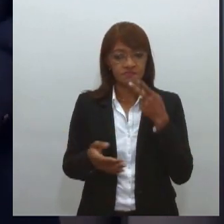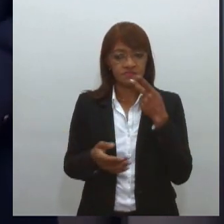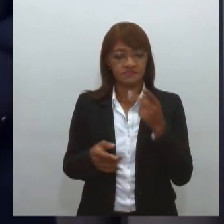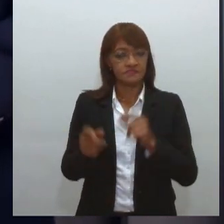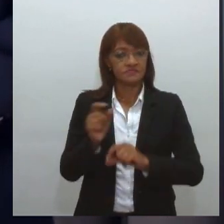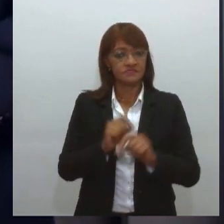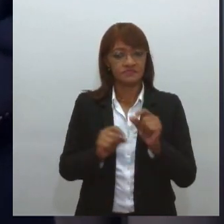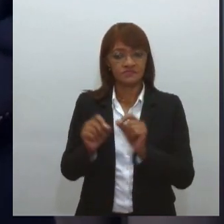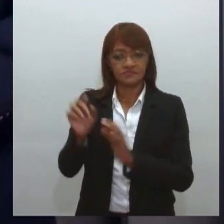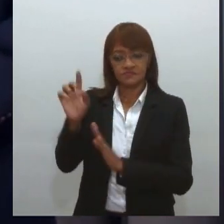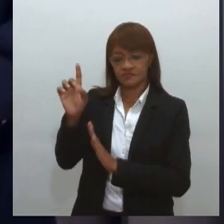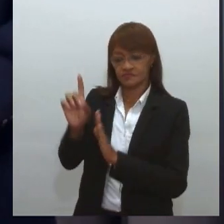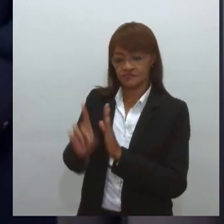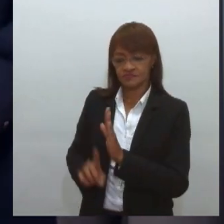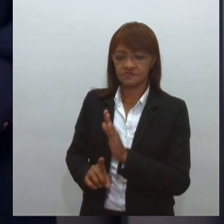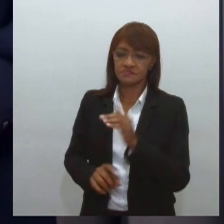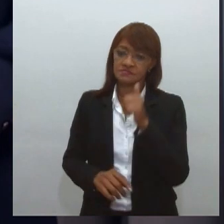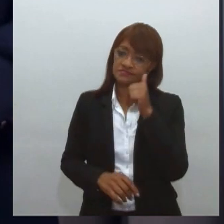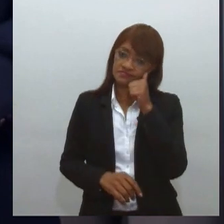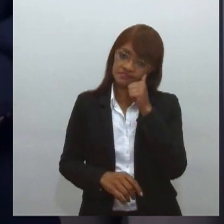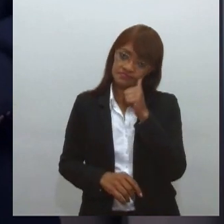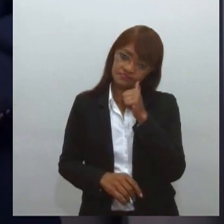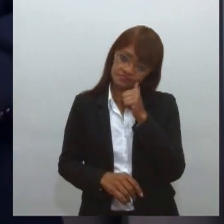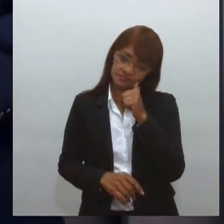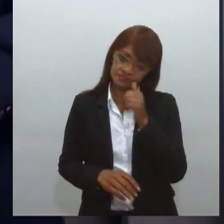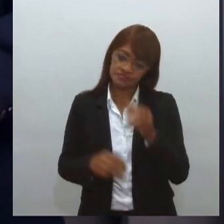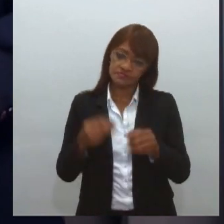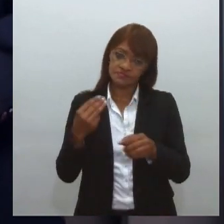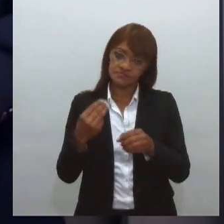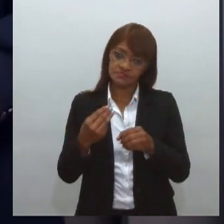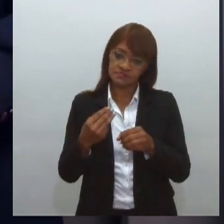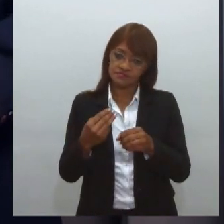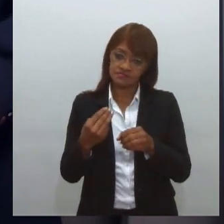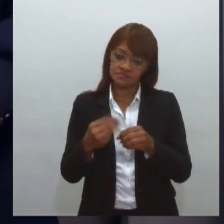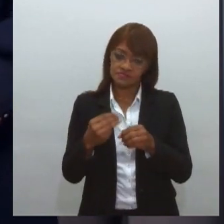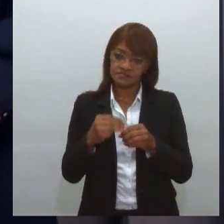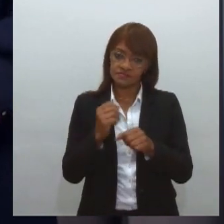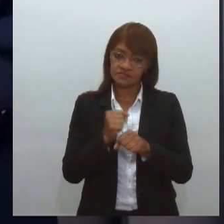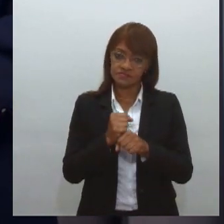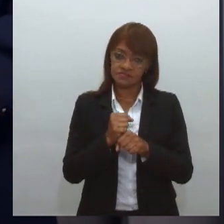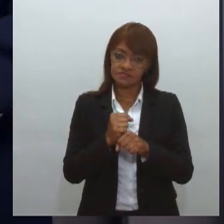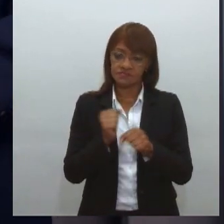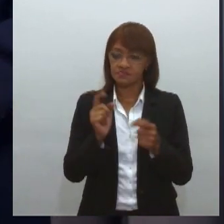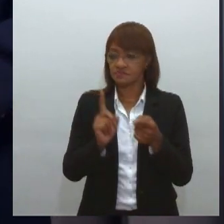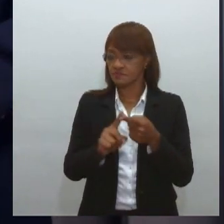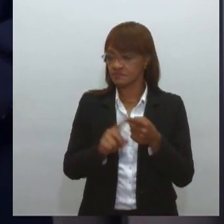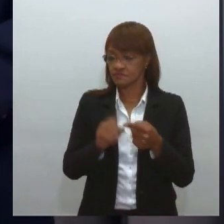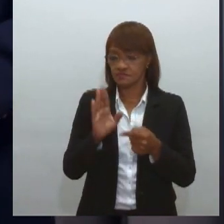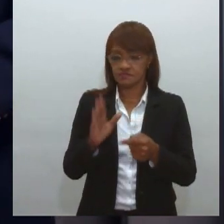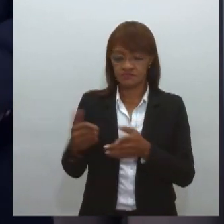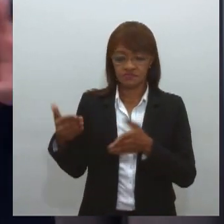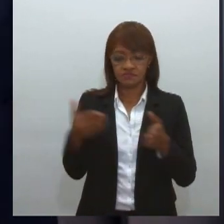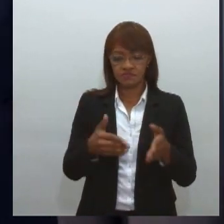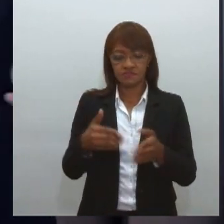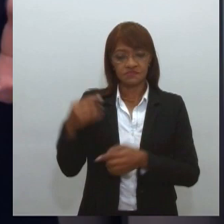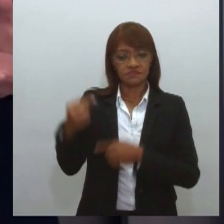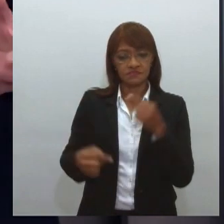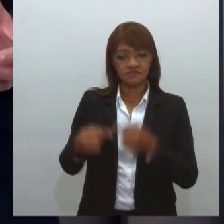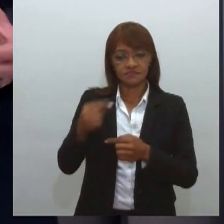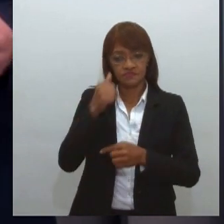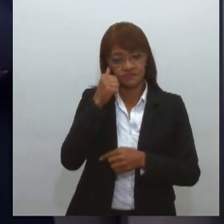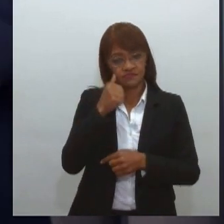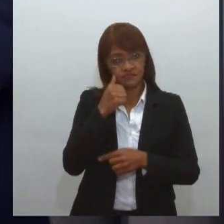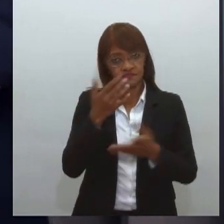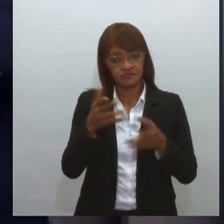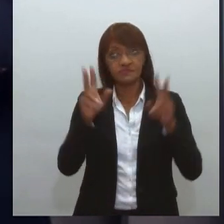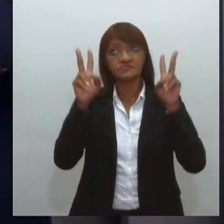das mulheres nos municípios e a participação feminina na política. Sobre o assunto,